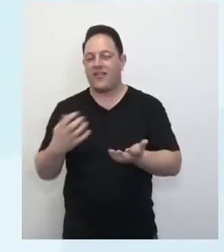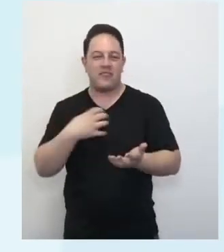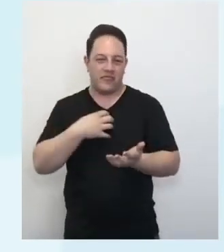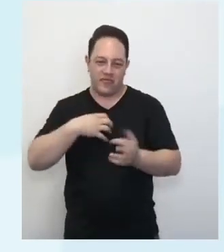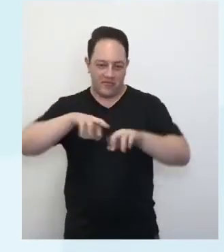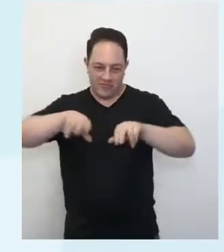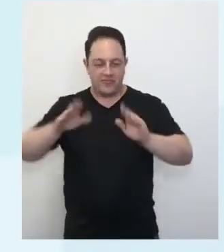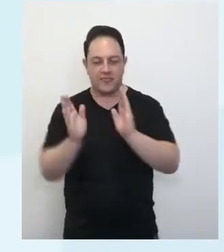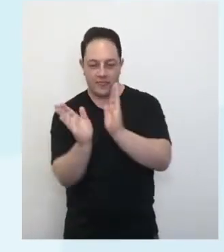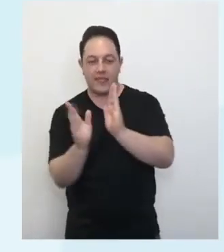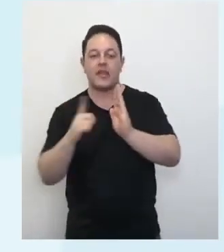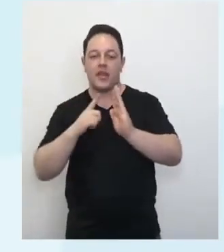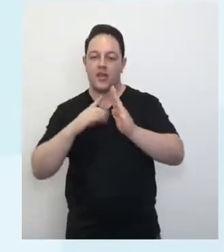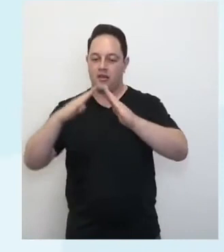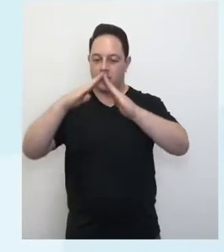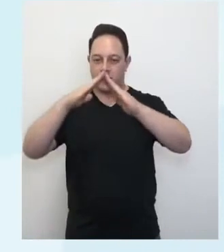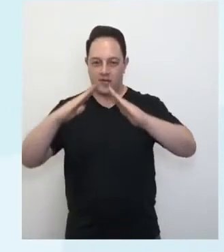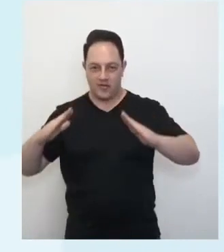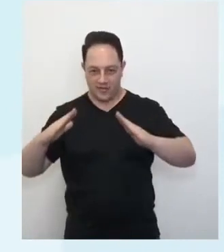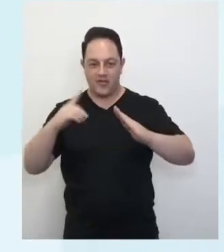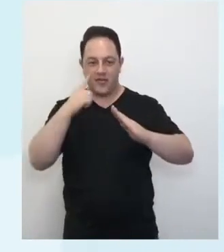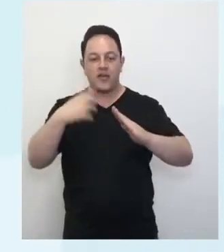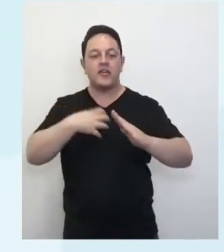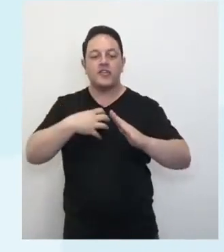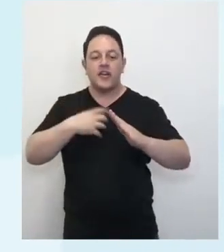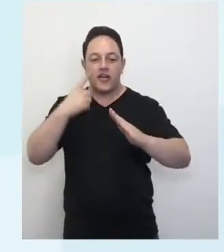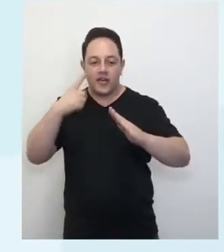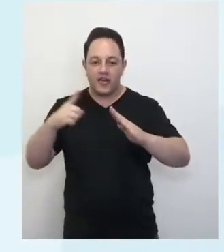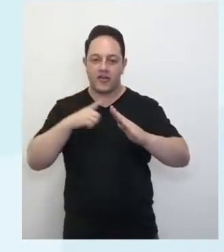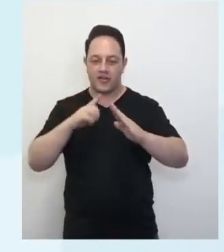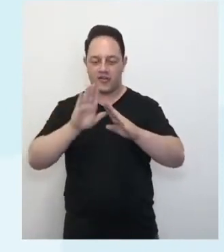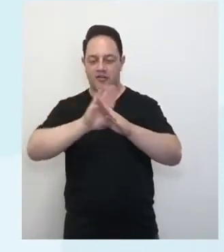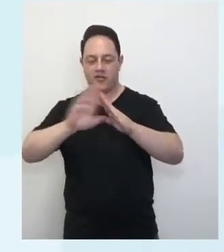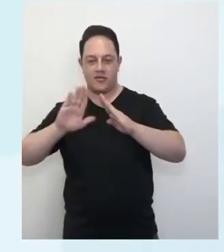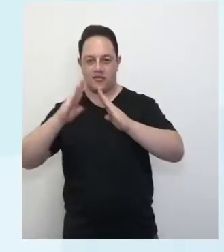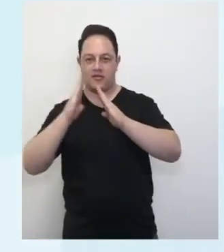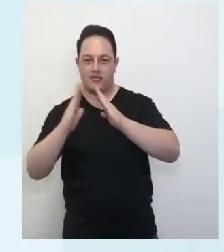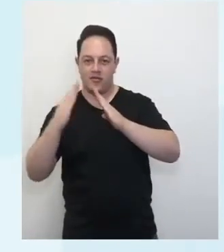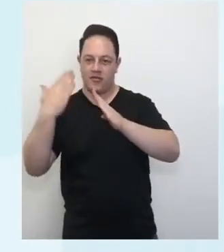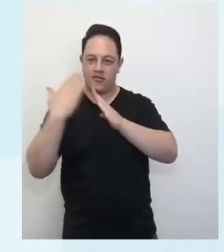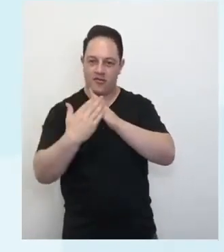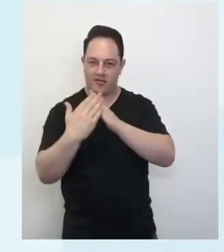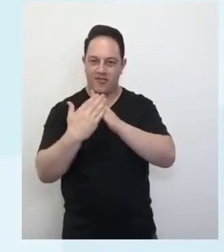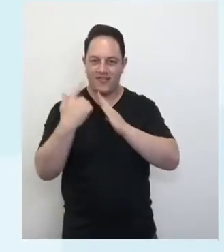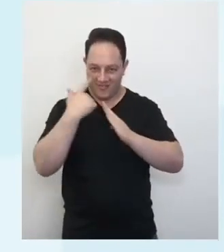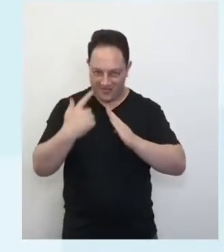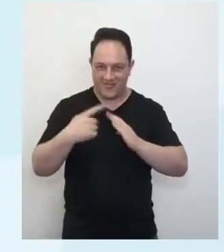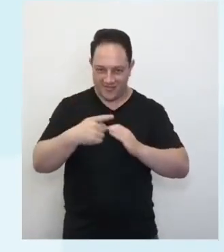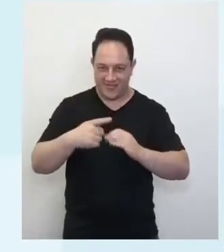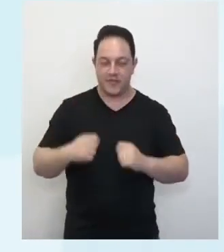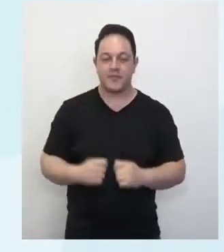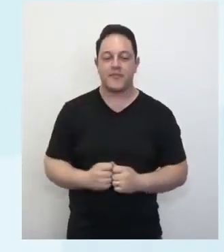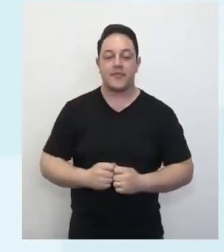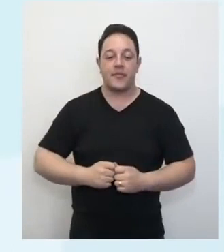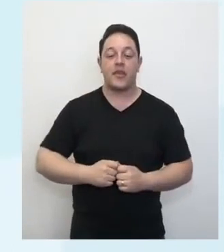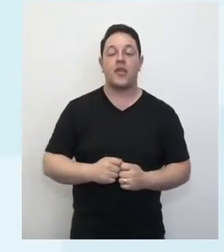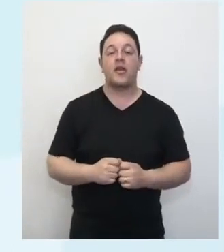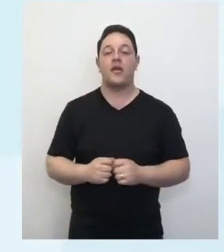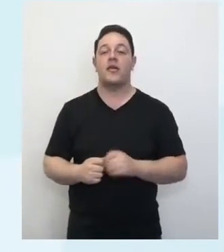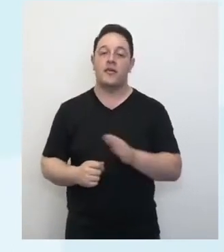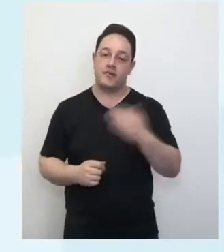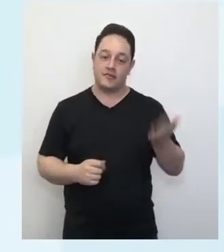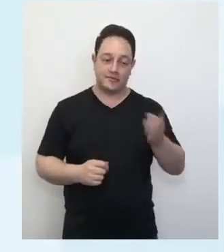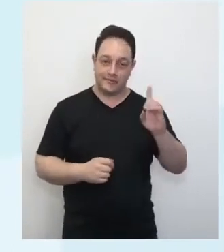Tem um vértice e observe o formato das faces laterais os triângulos e a